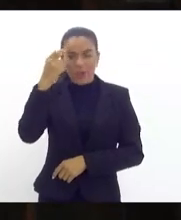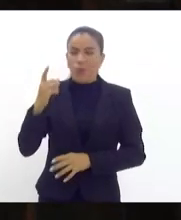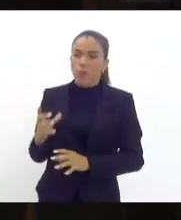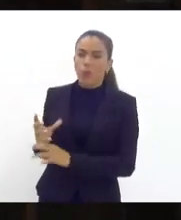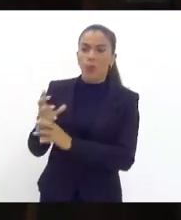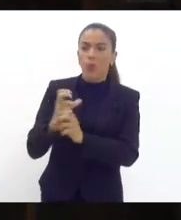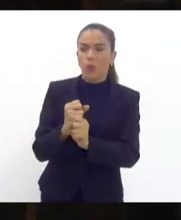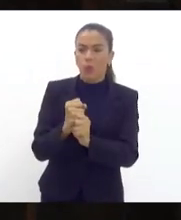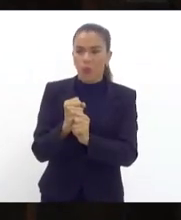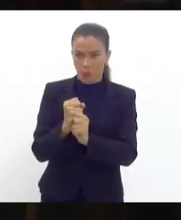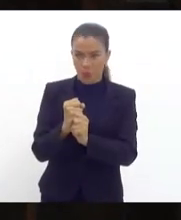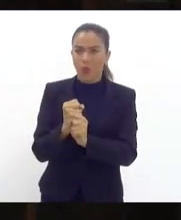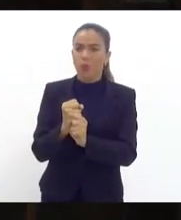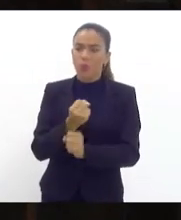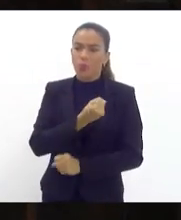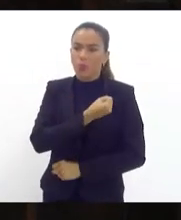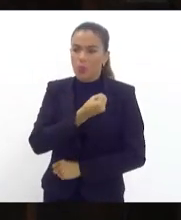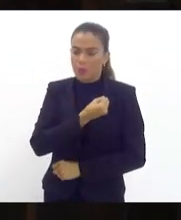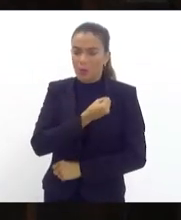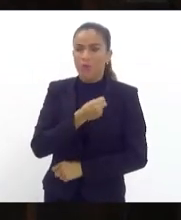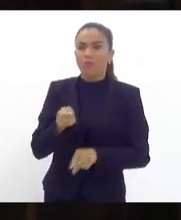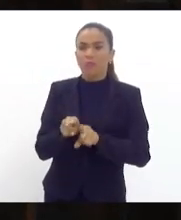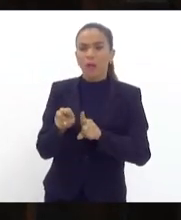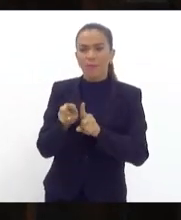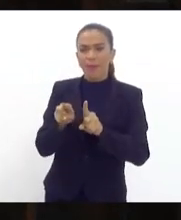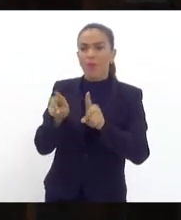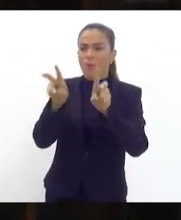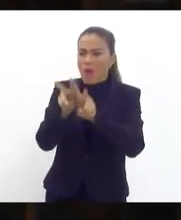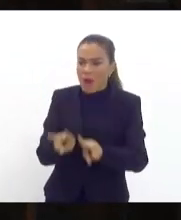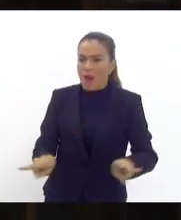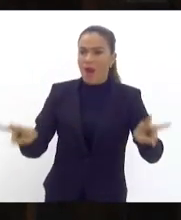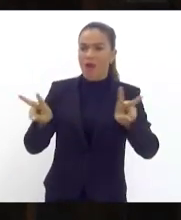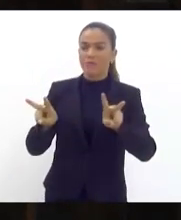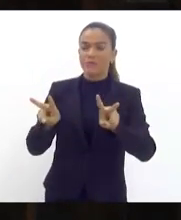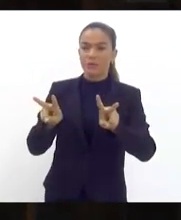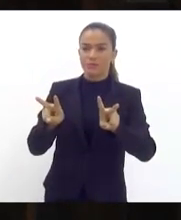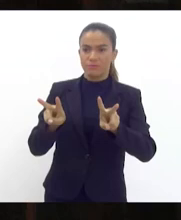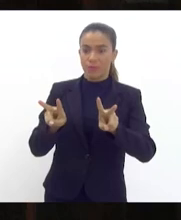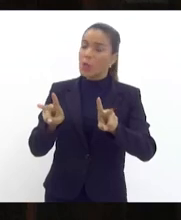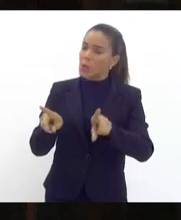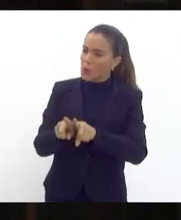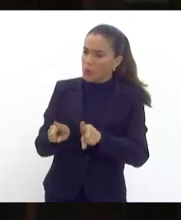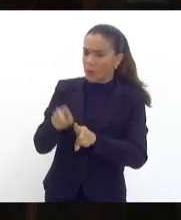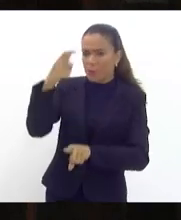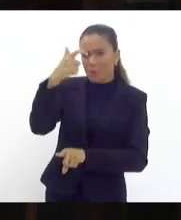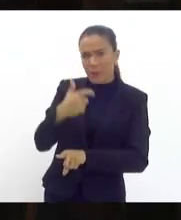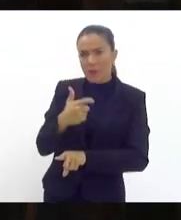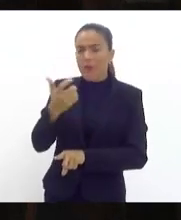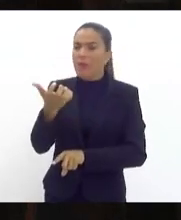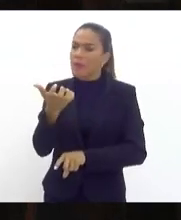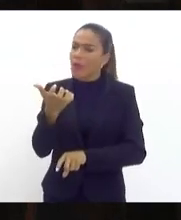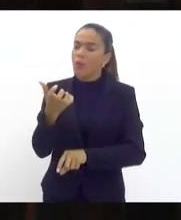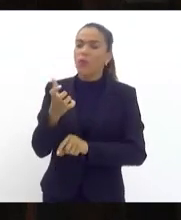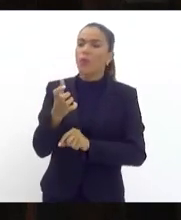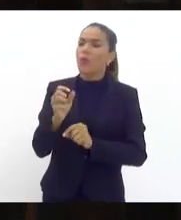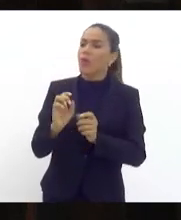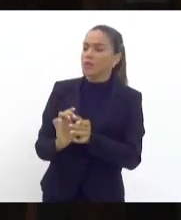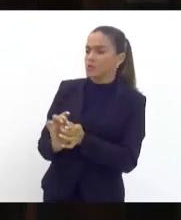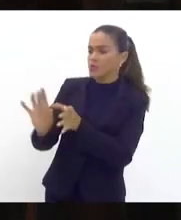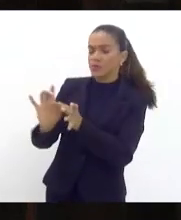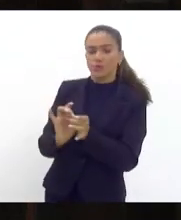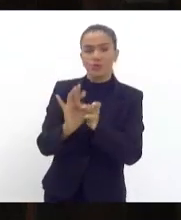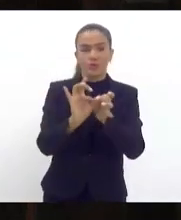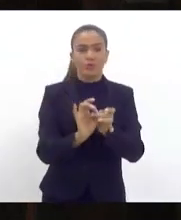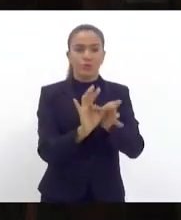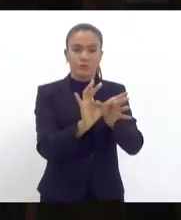importante que se tem a noção é uma visão global de tudo isso e eu quero tornar quero deixar completamente disponível